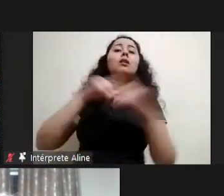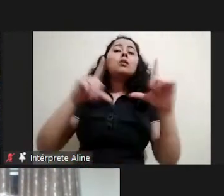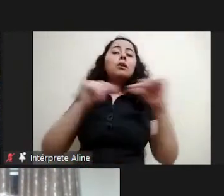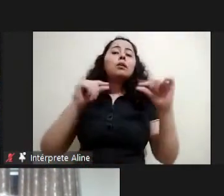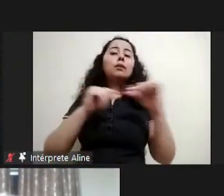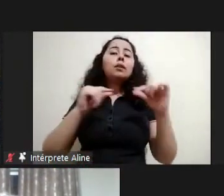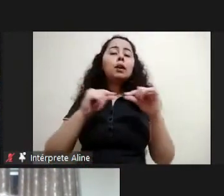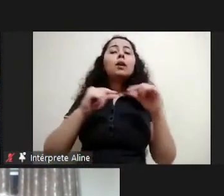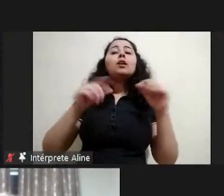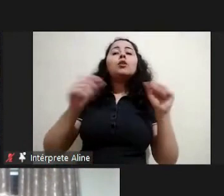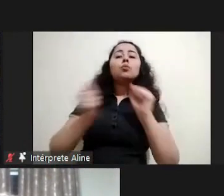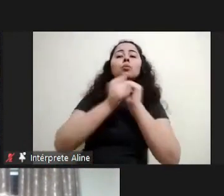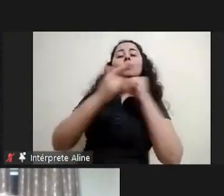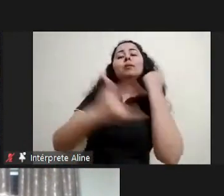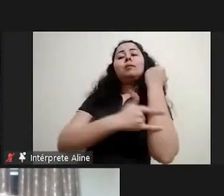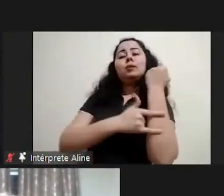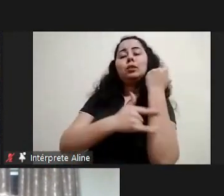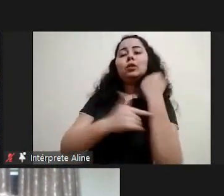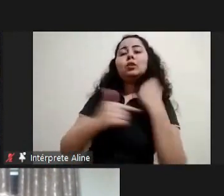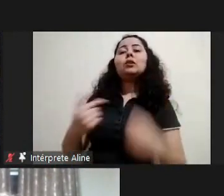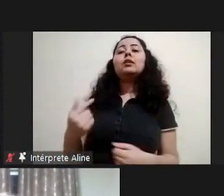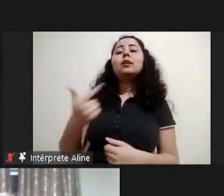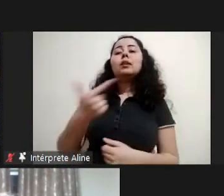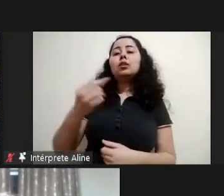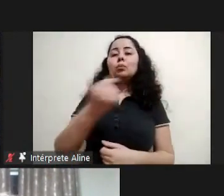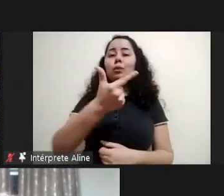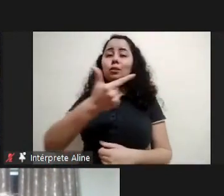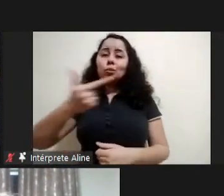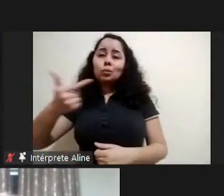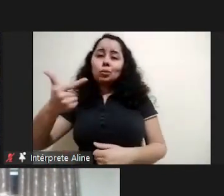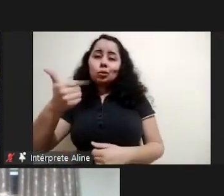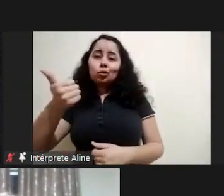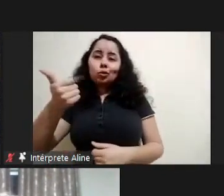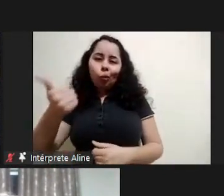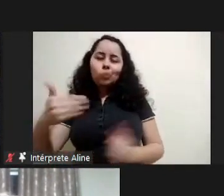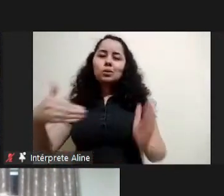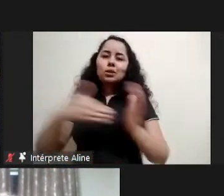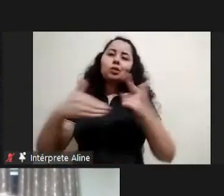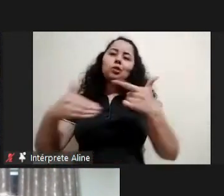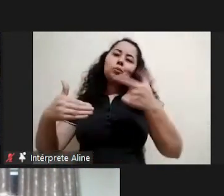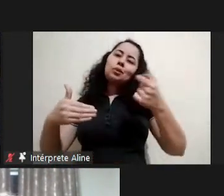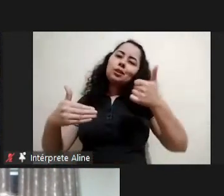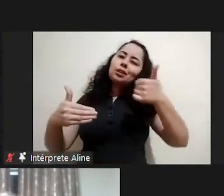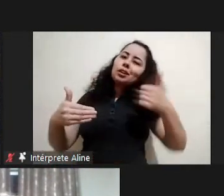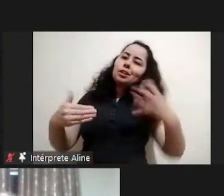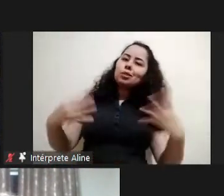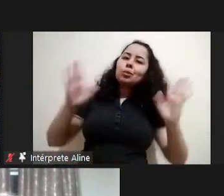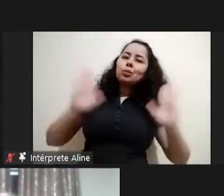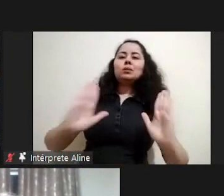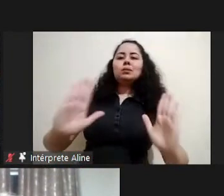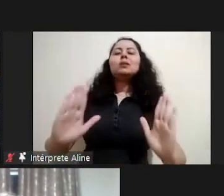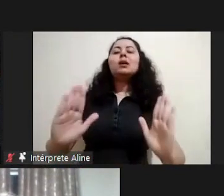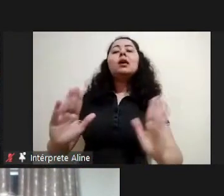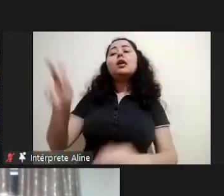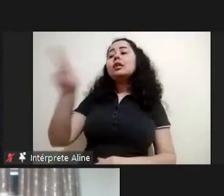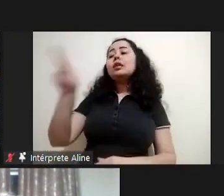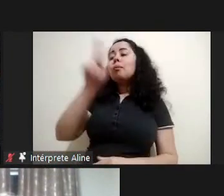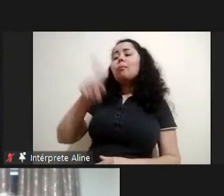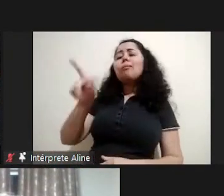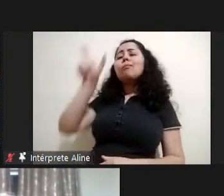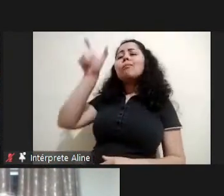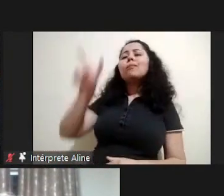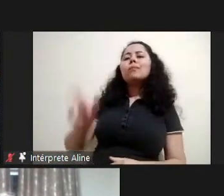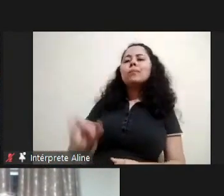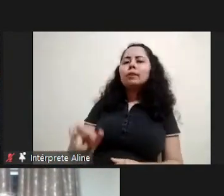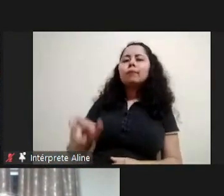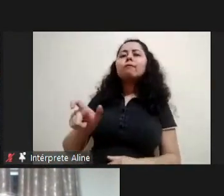a 2014. Falado professor Jeová José Madeira, se resume, em poucas palavras, um ser amante